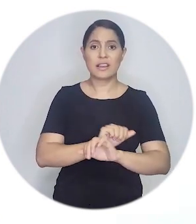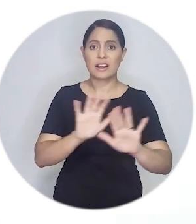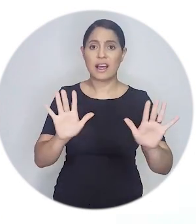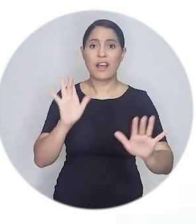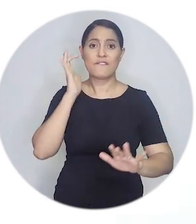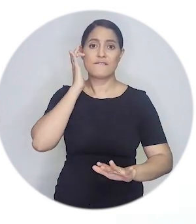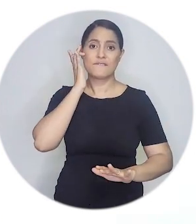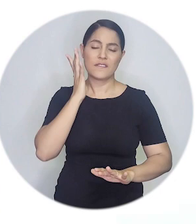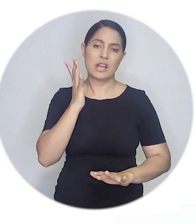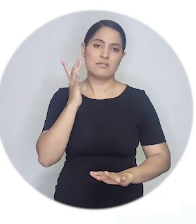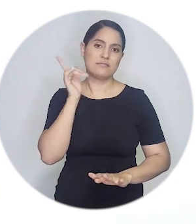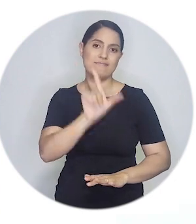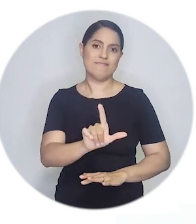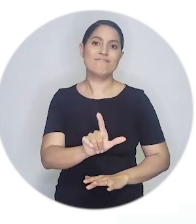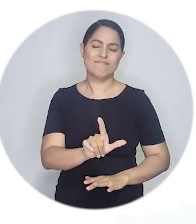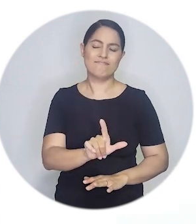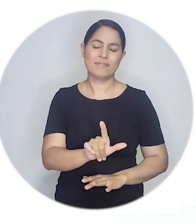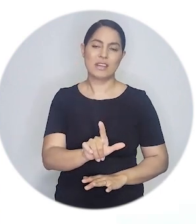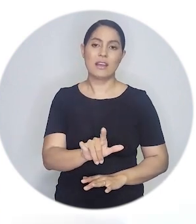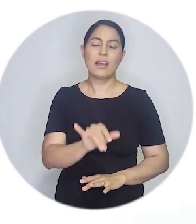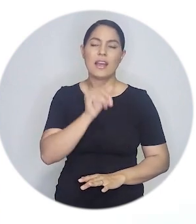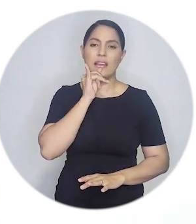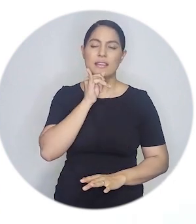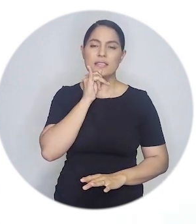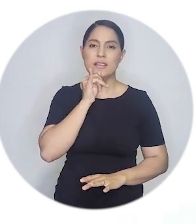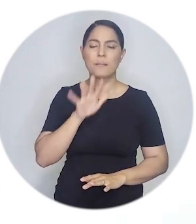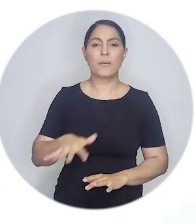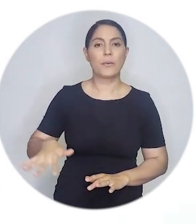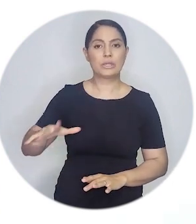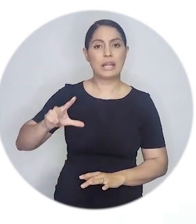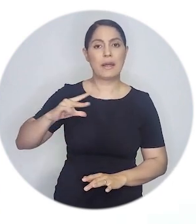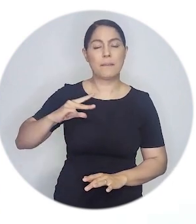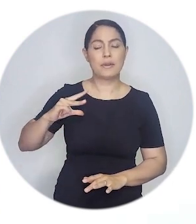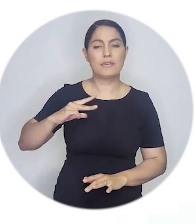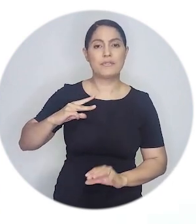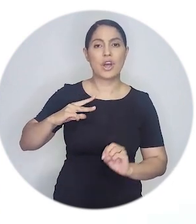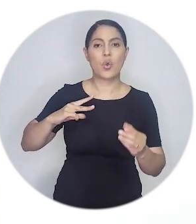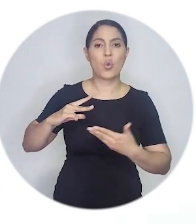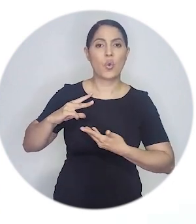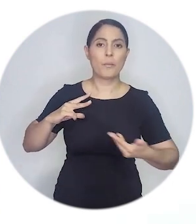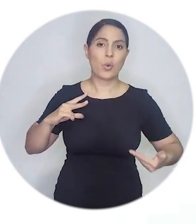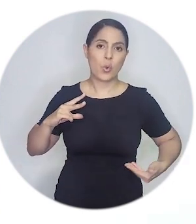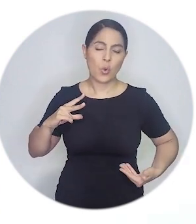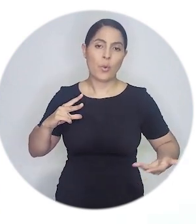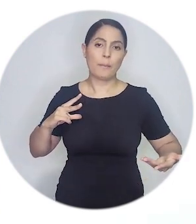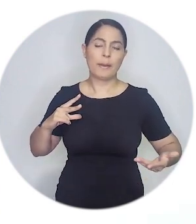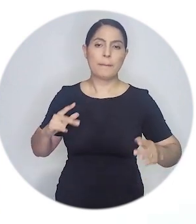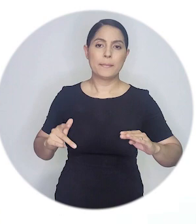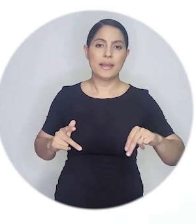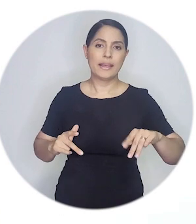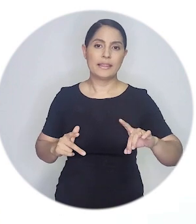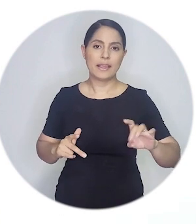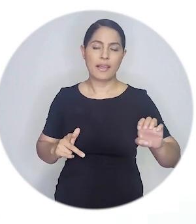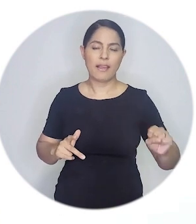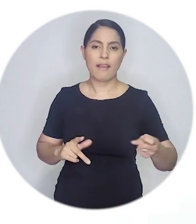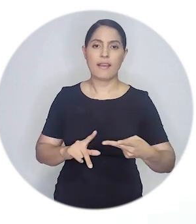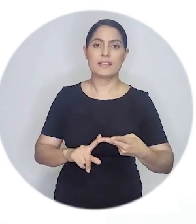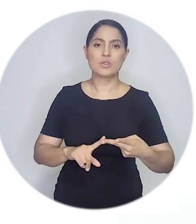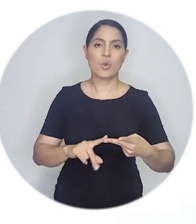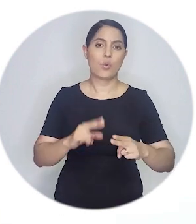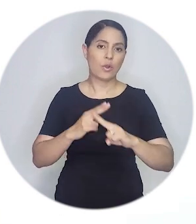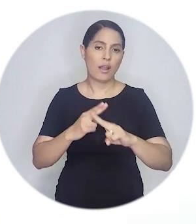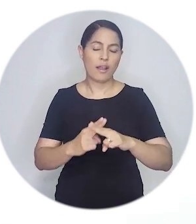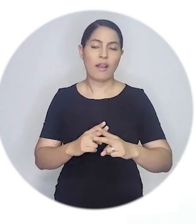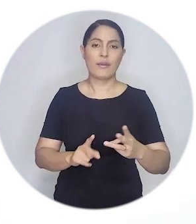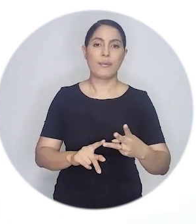de maneira mais fácil, né? Seja do setor privado ou do setor público,